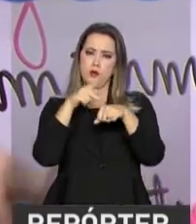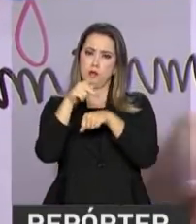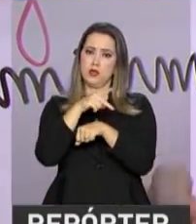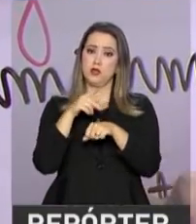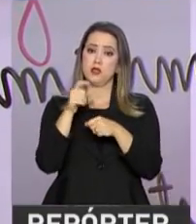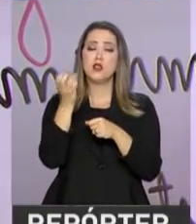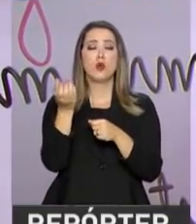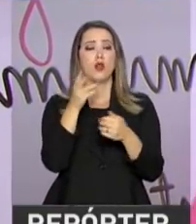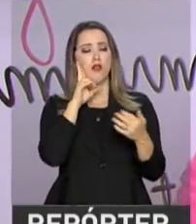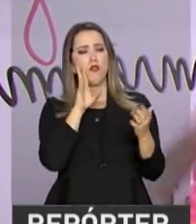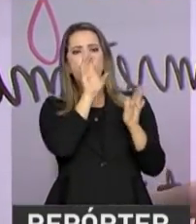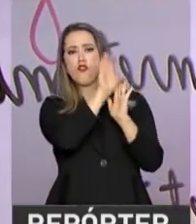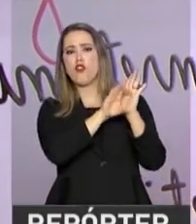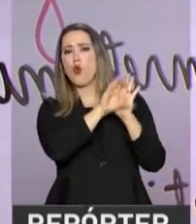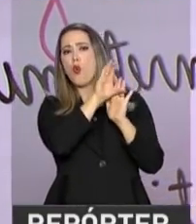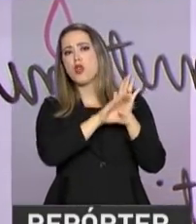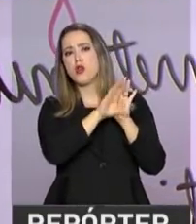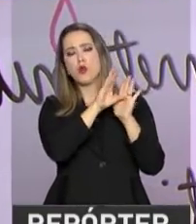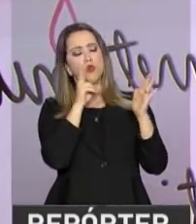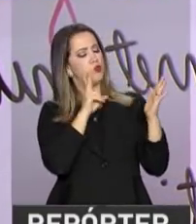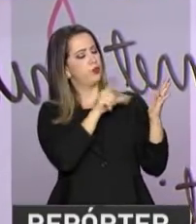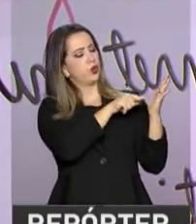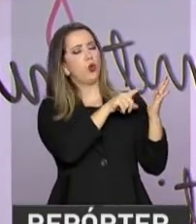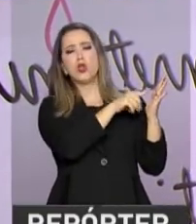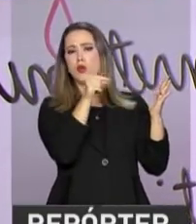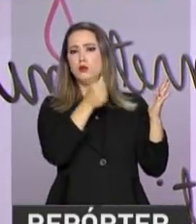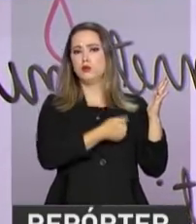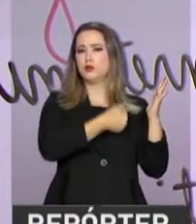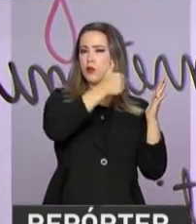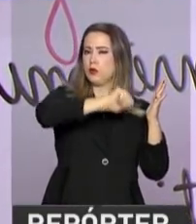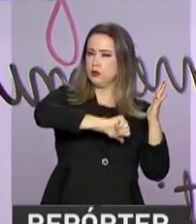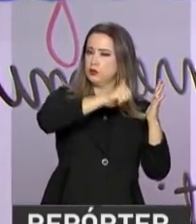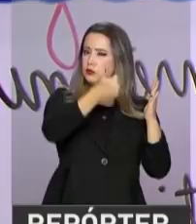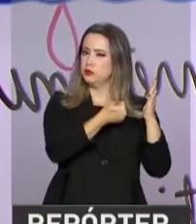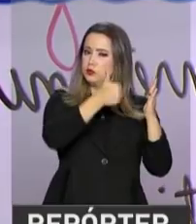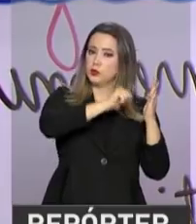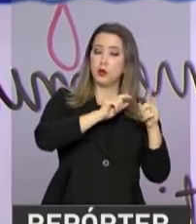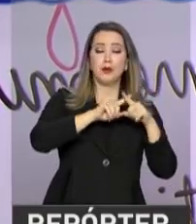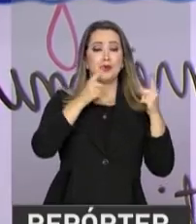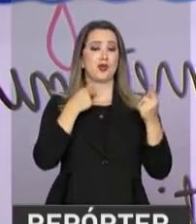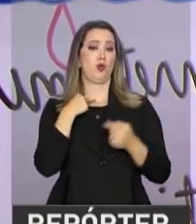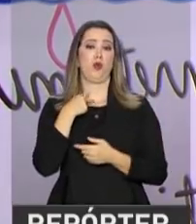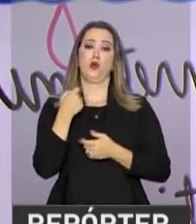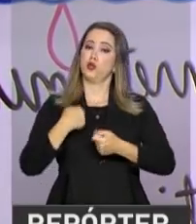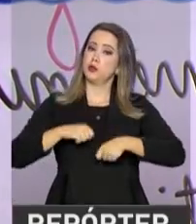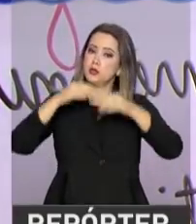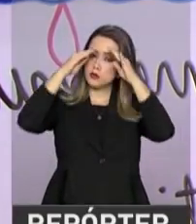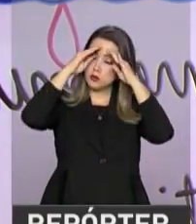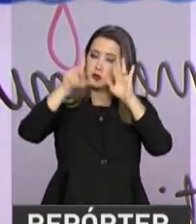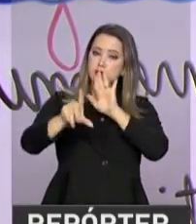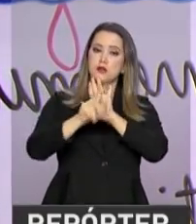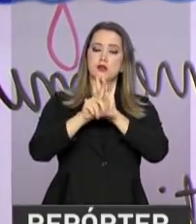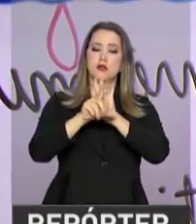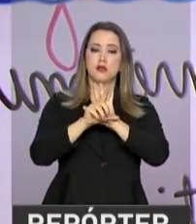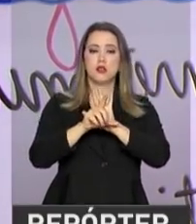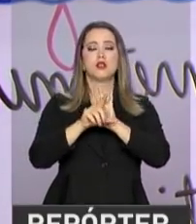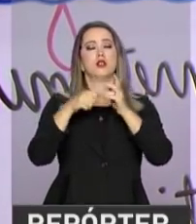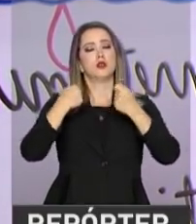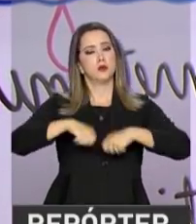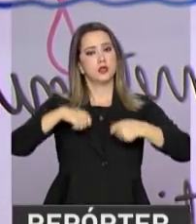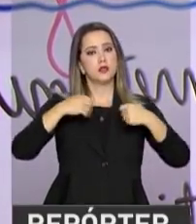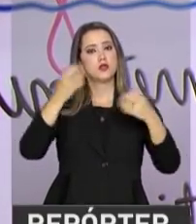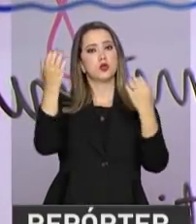selecionar um mercado que tem o perfil para trabalhar na gente e inteligência com ela não pode fazer isso obedecendo à lei e à concessão de